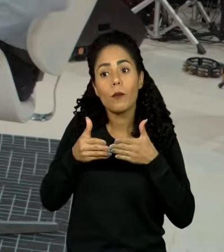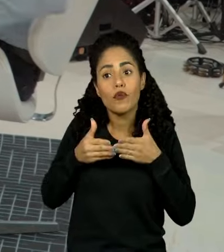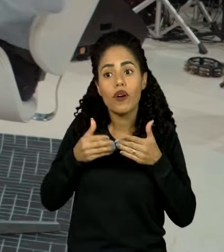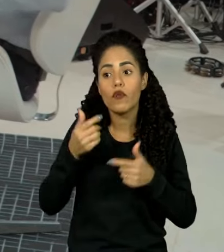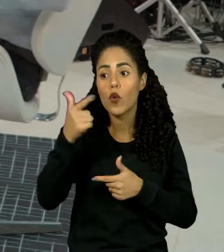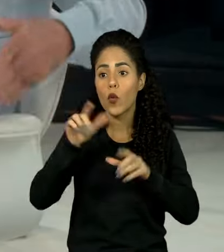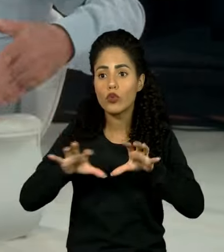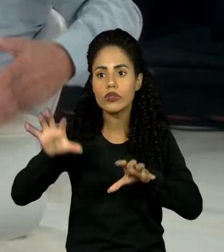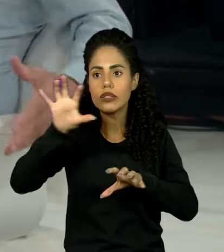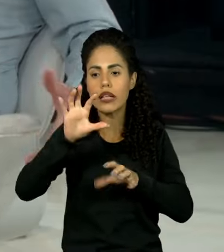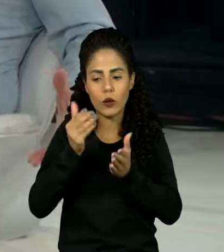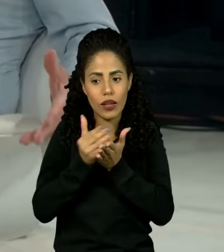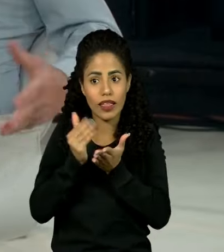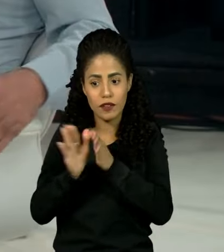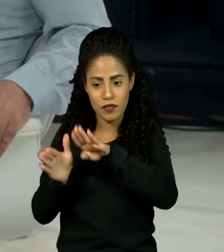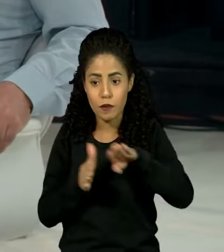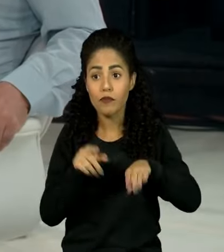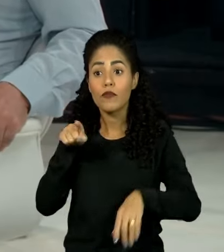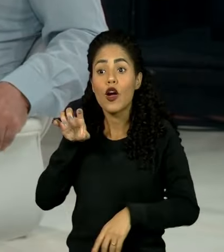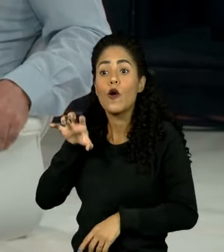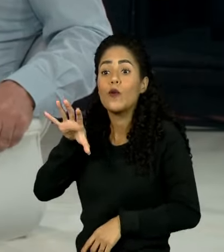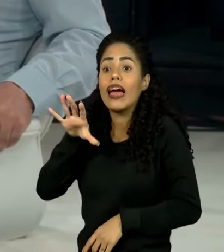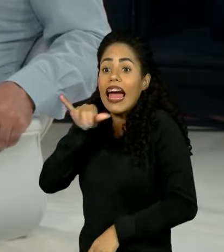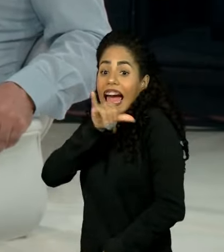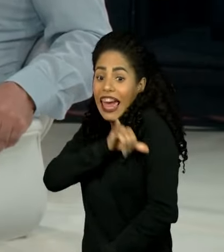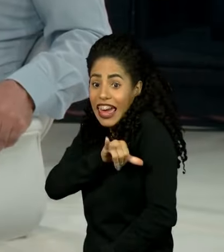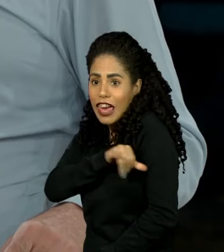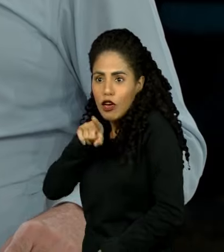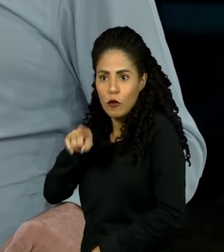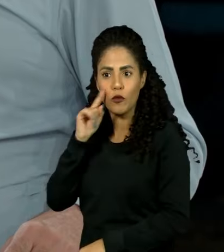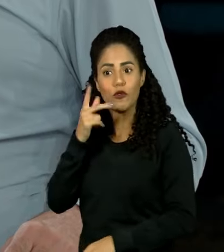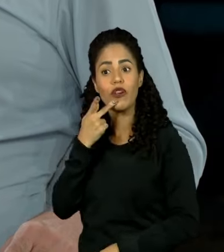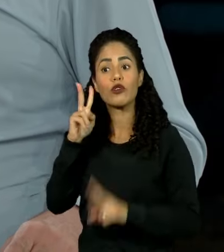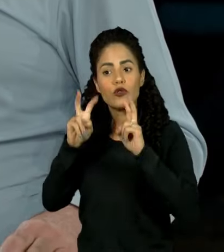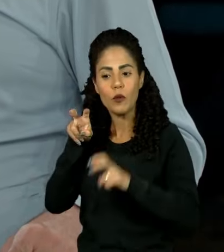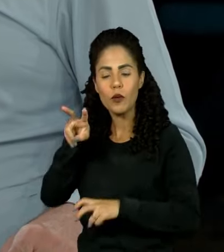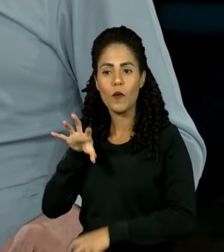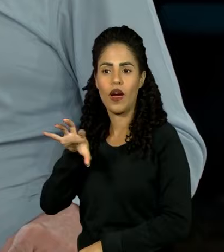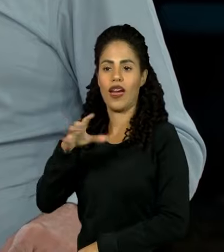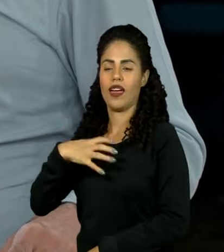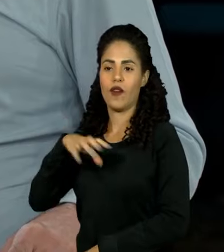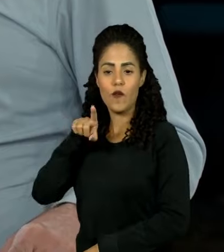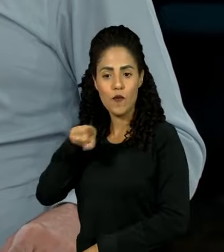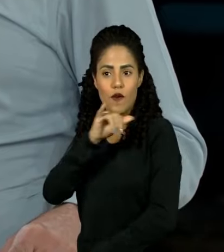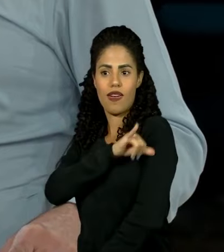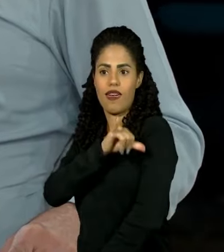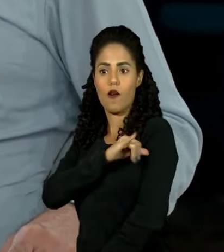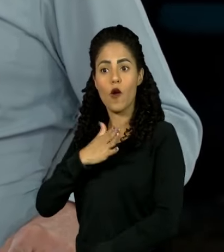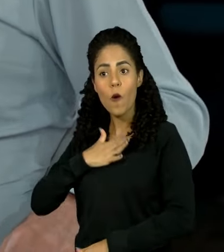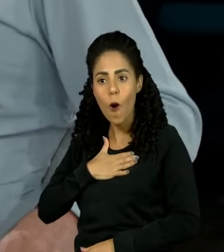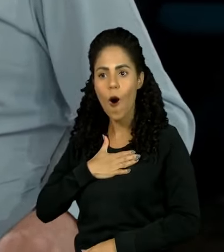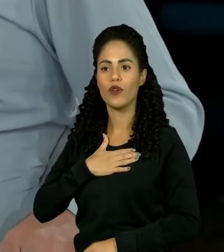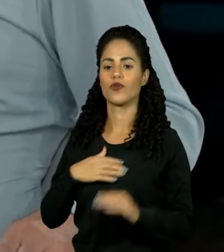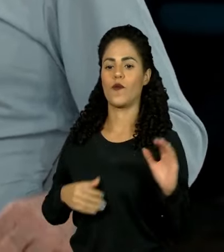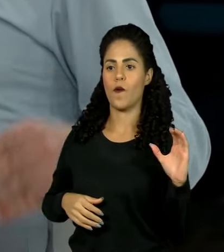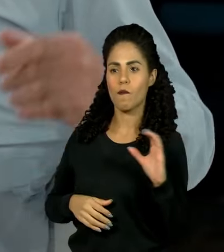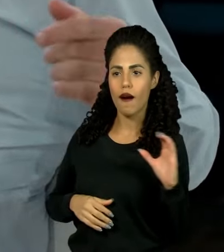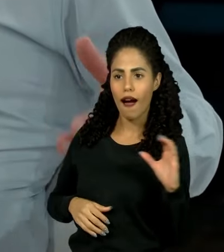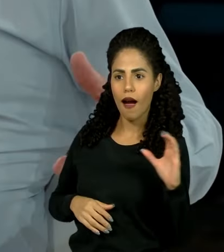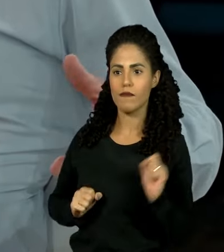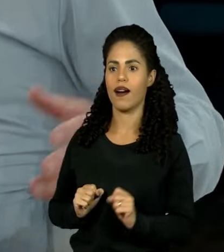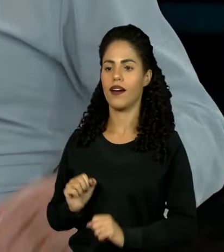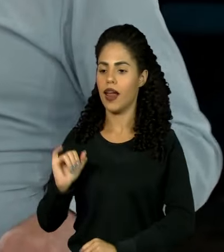estados eu digo o Rio de Janeiro nós conseguimos irradiar alegria Eh nós falamos muito Chalita de Copacabana né